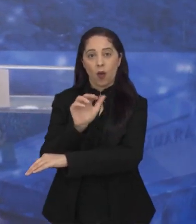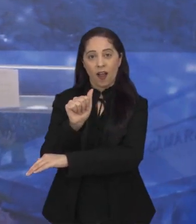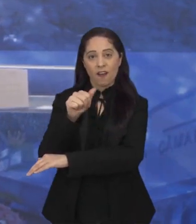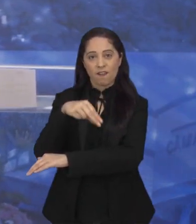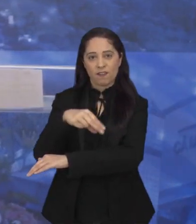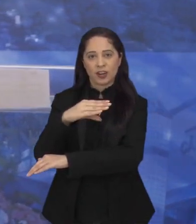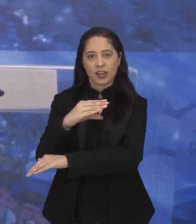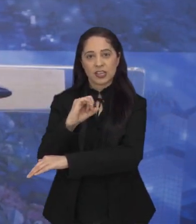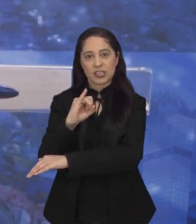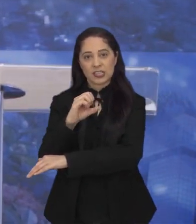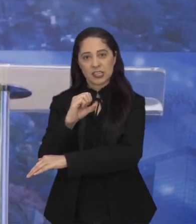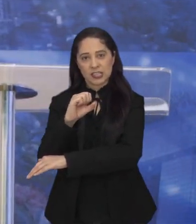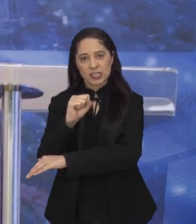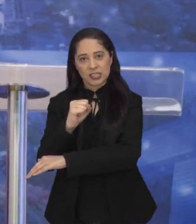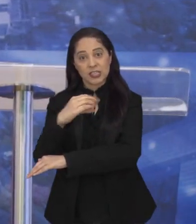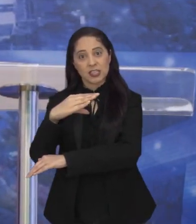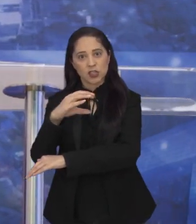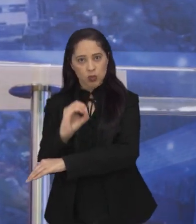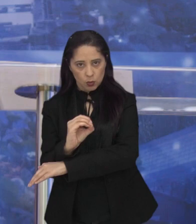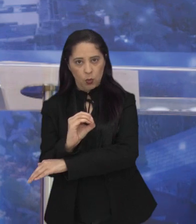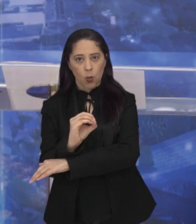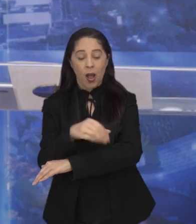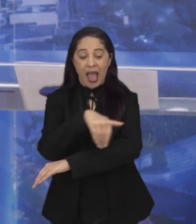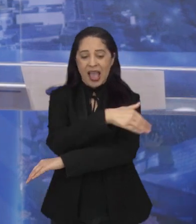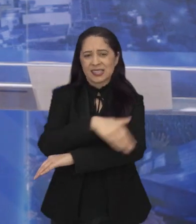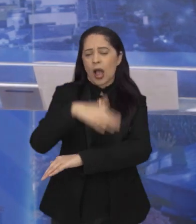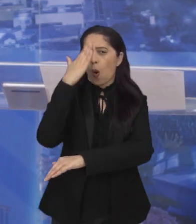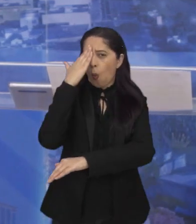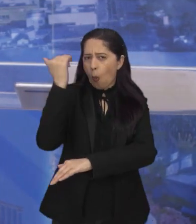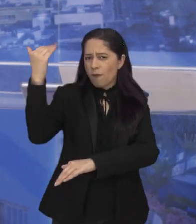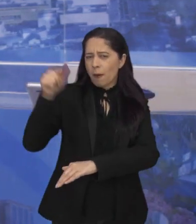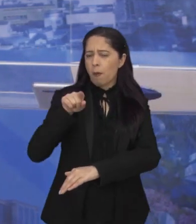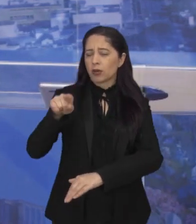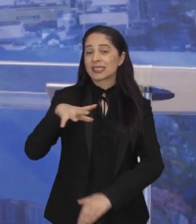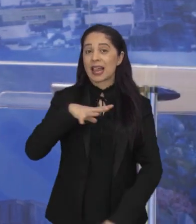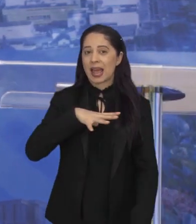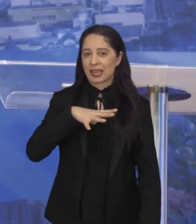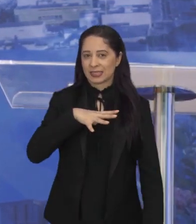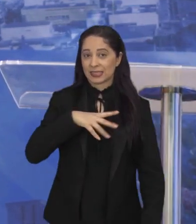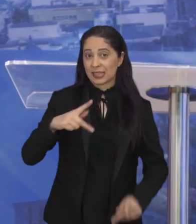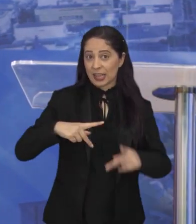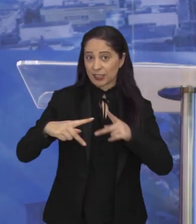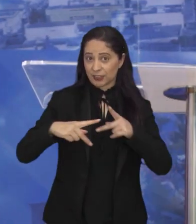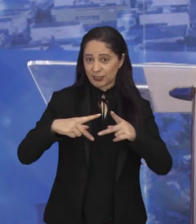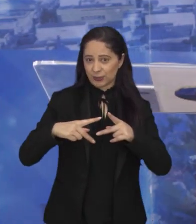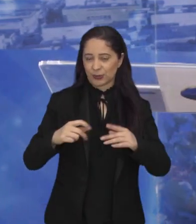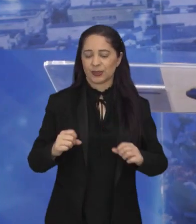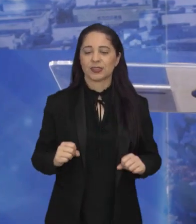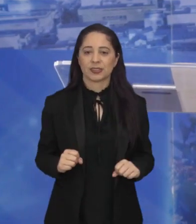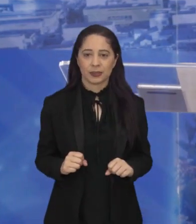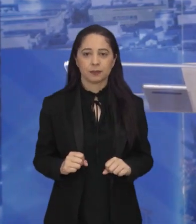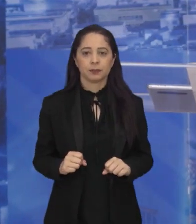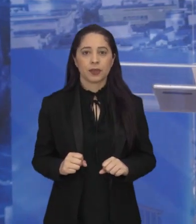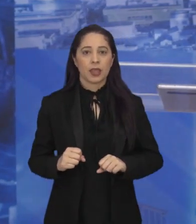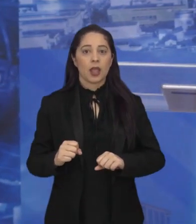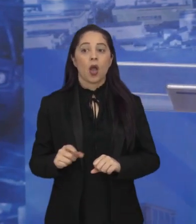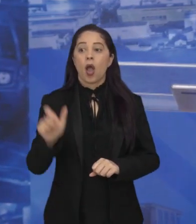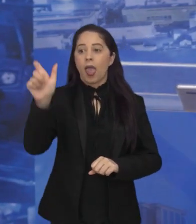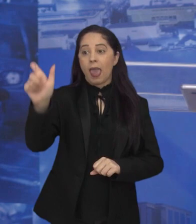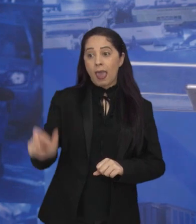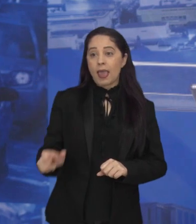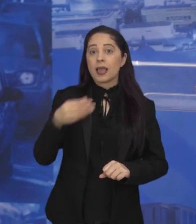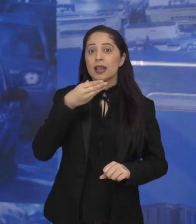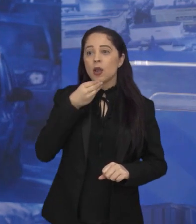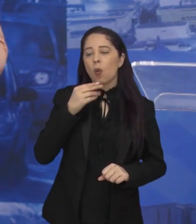Paes, uma das mais conhecidas do município e que fica na região central aqui de São José dos Campos. Francisco Paes